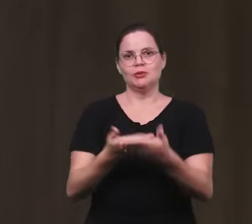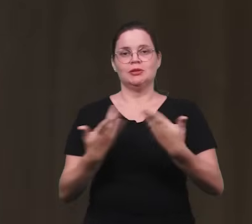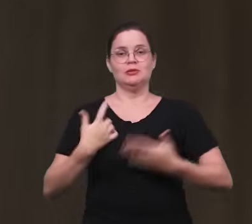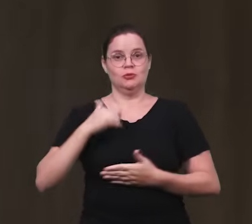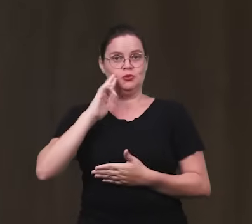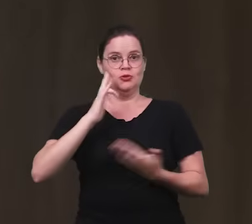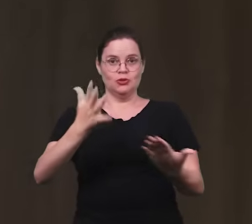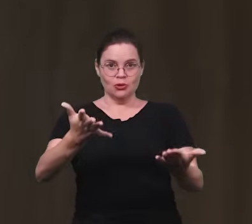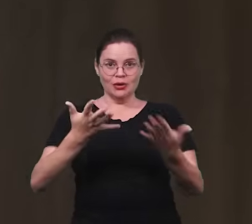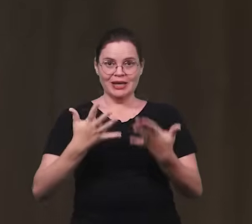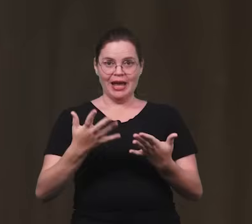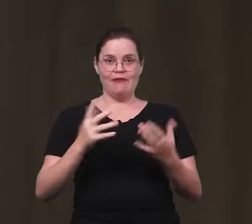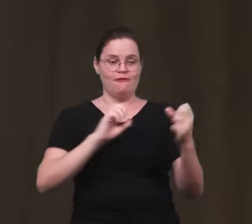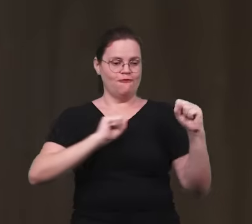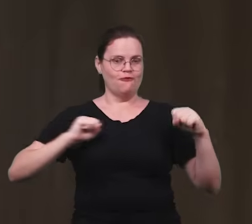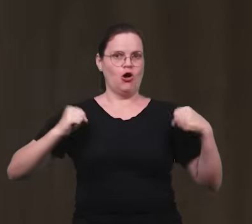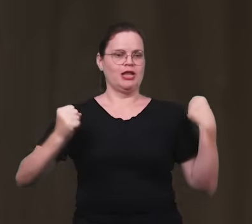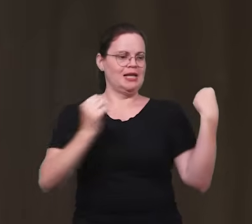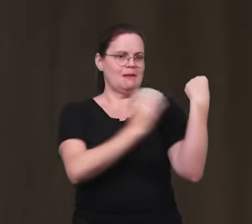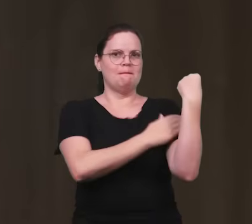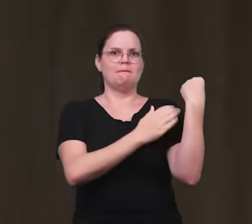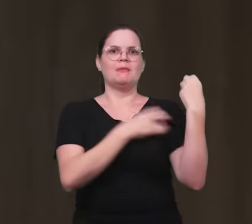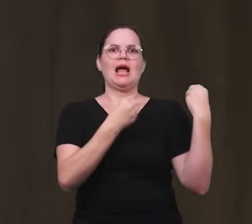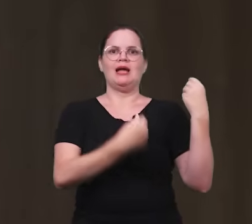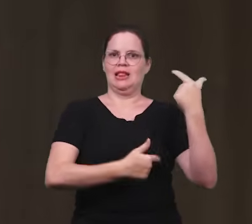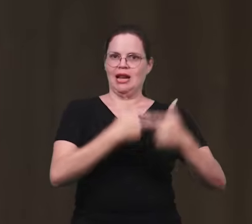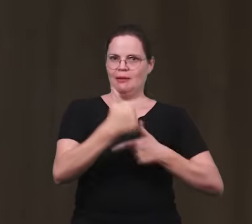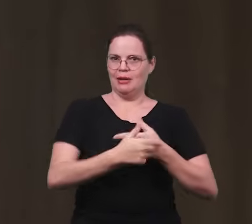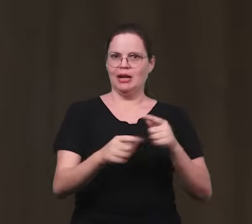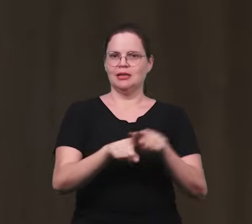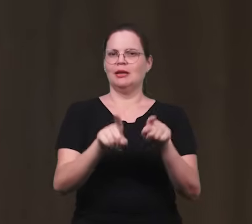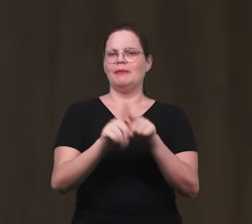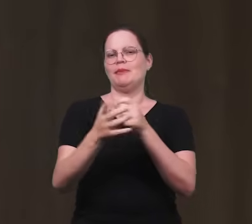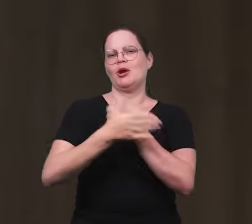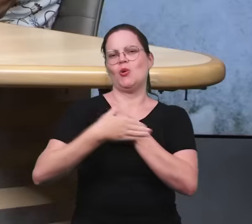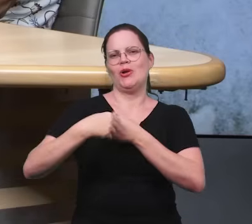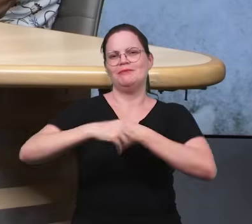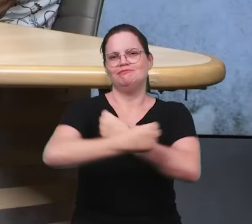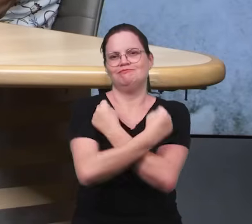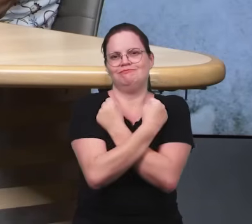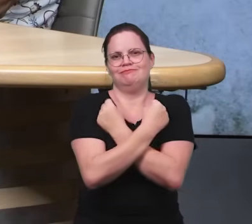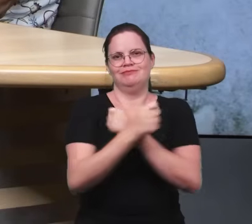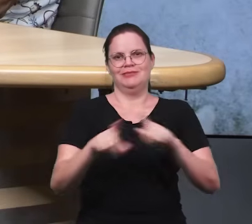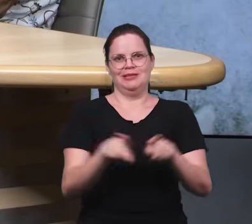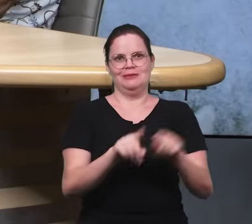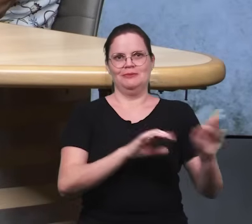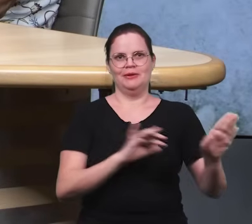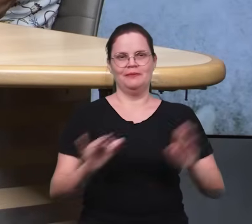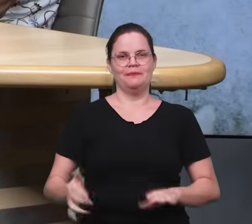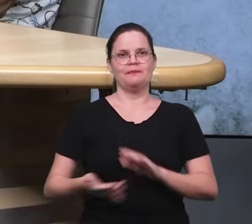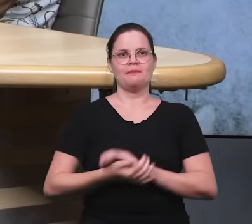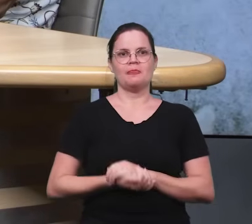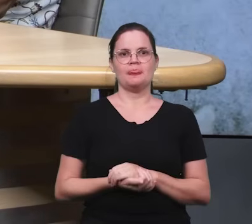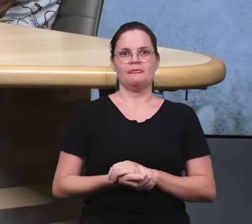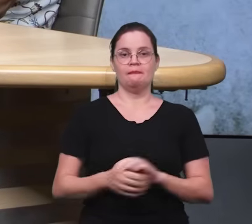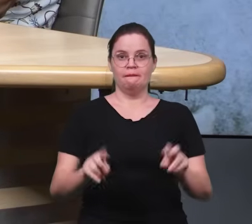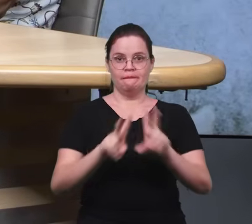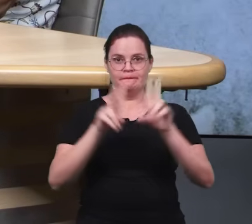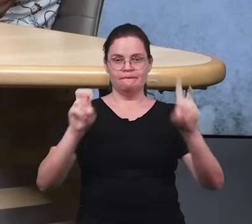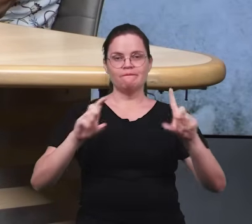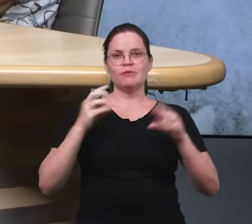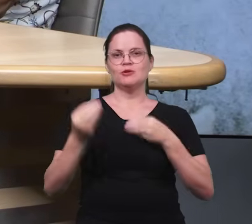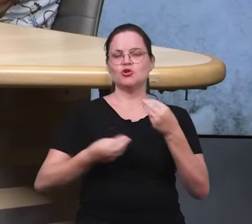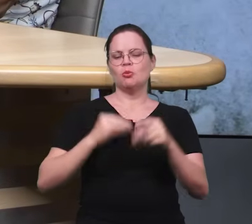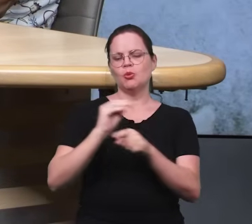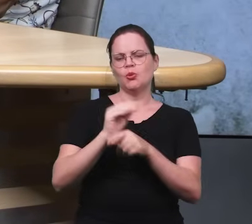braços, tanto para o trabalho, quanto a afetividade para o acolhimento. E essa afetividade aí para o acolhimento,